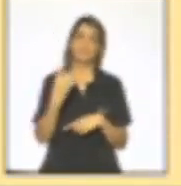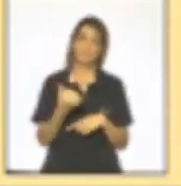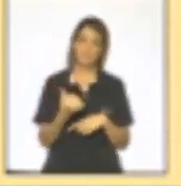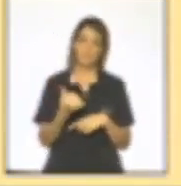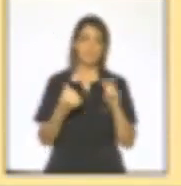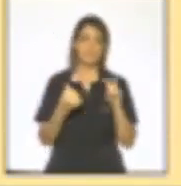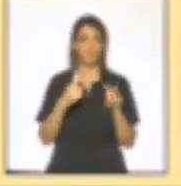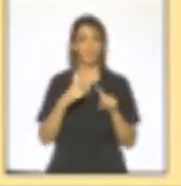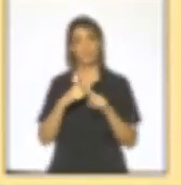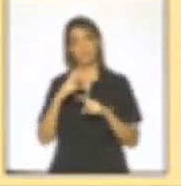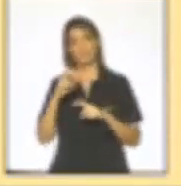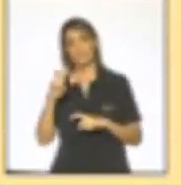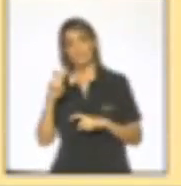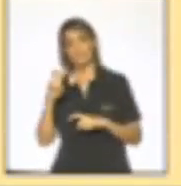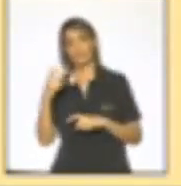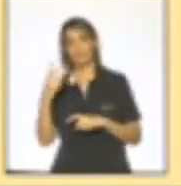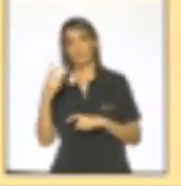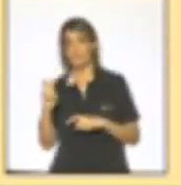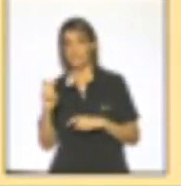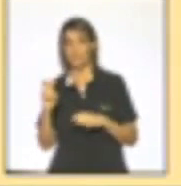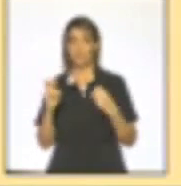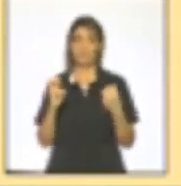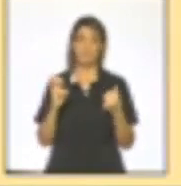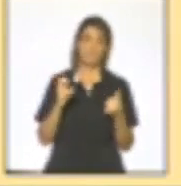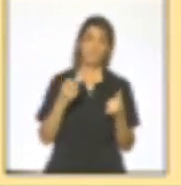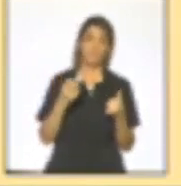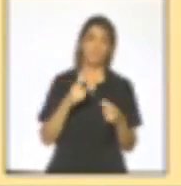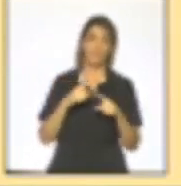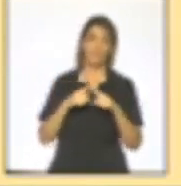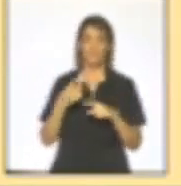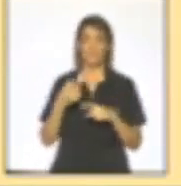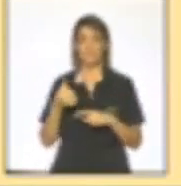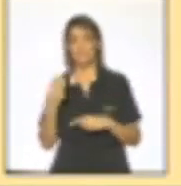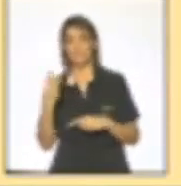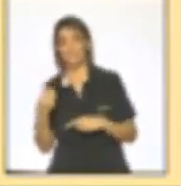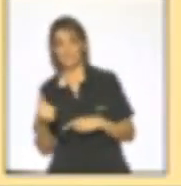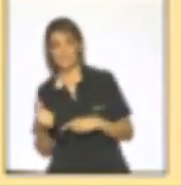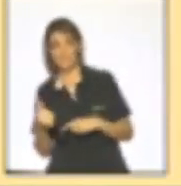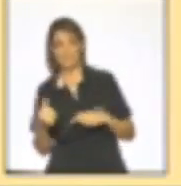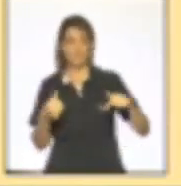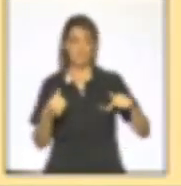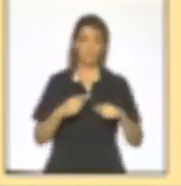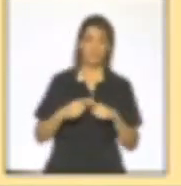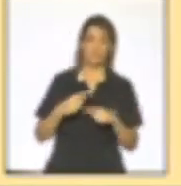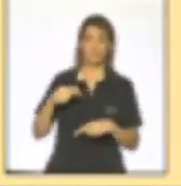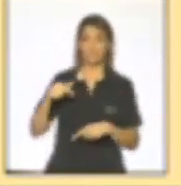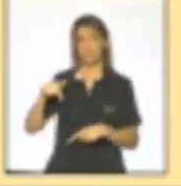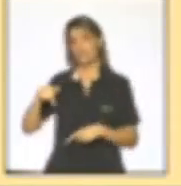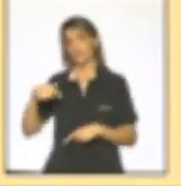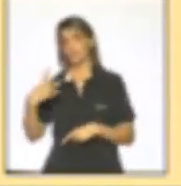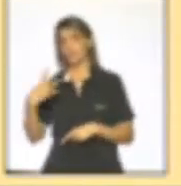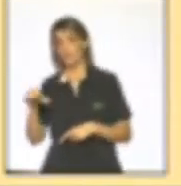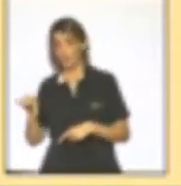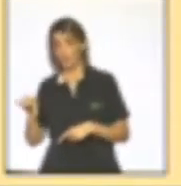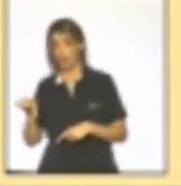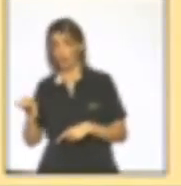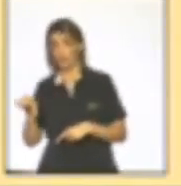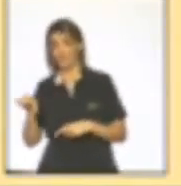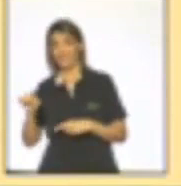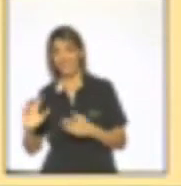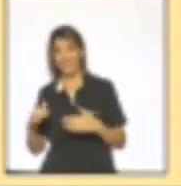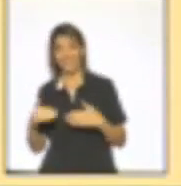6, 36. Opa! 7 vezes 7, 49. Passou. Então é o